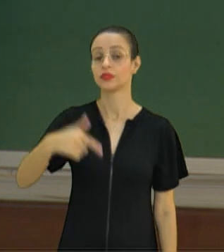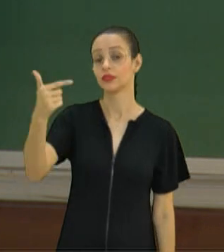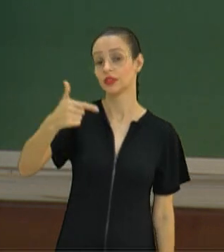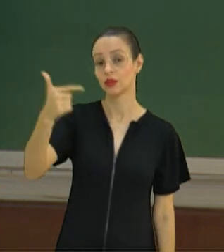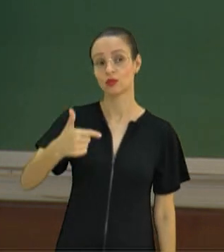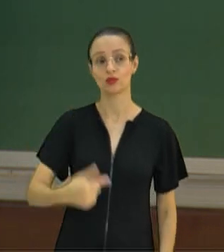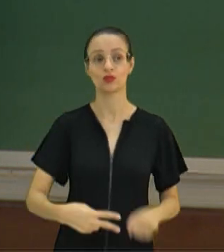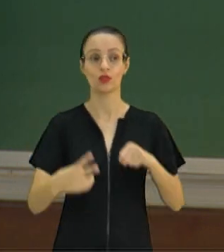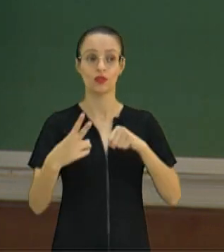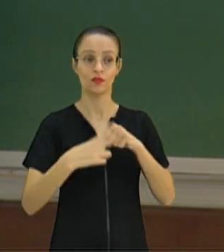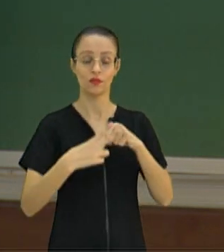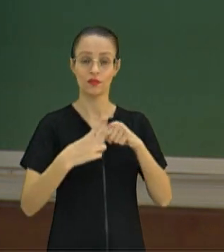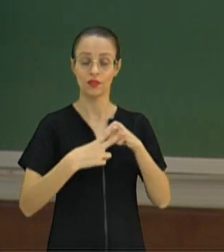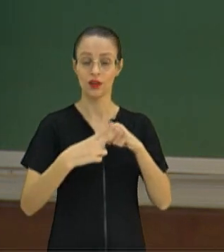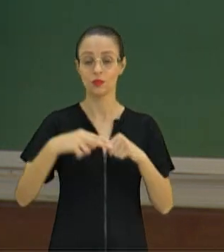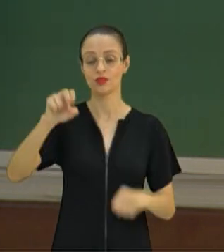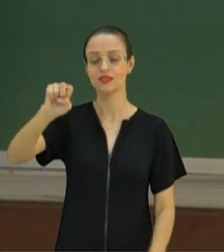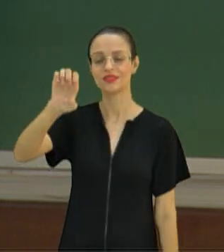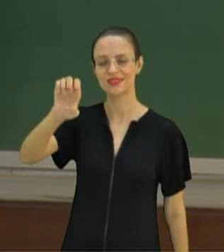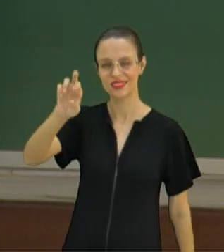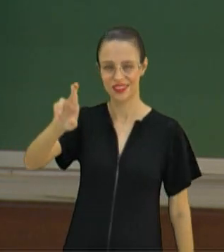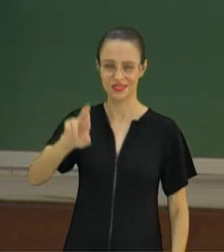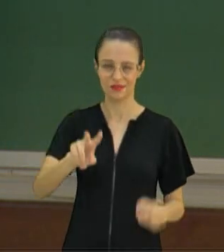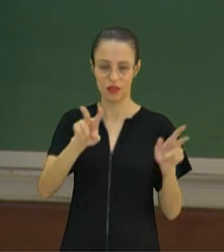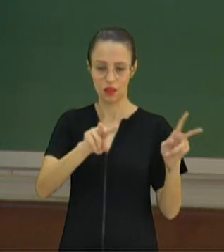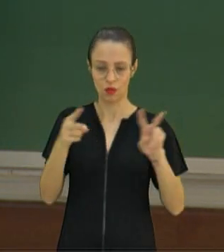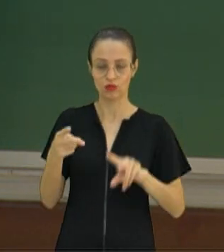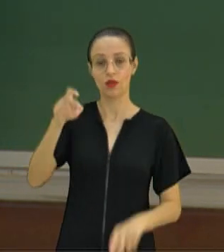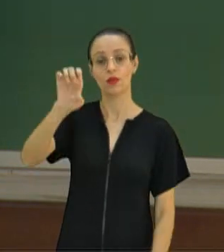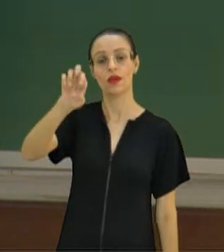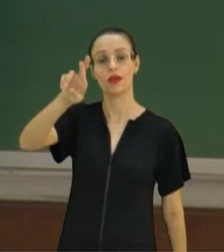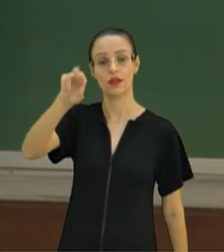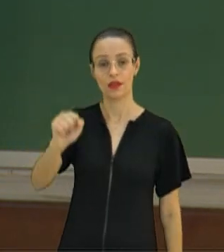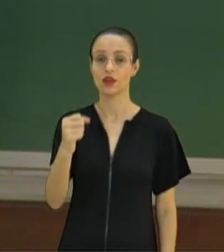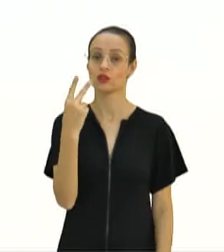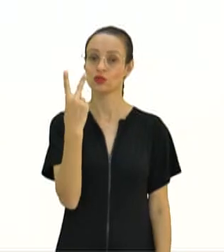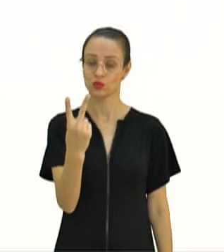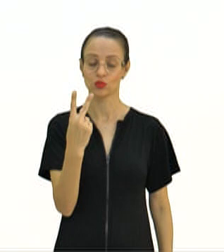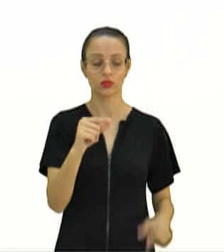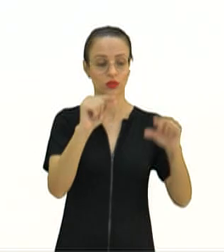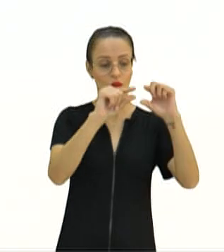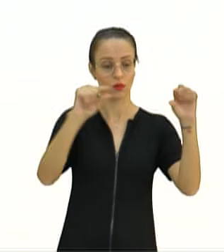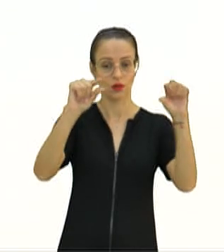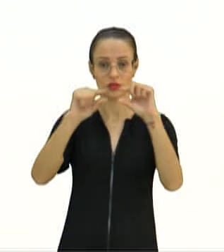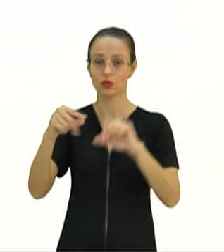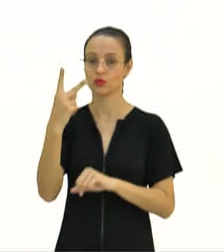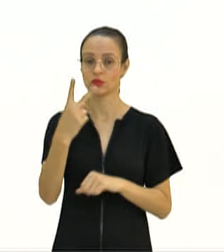ser, conjugado em era. Então, duas orações, duas formas verbais.